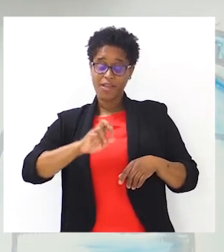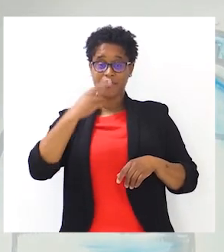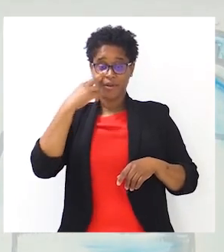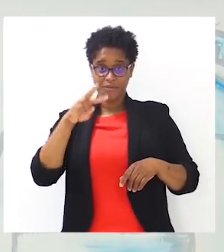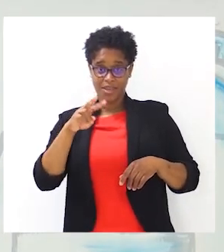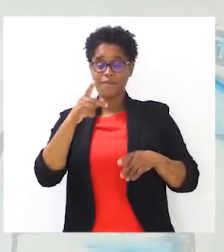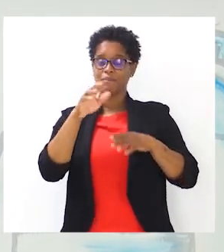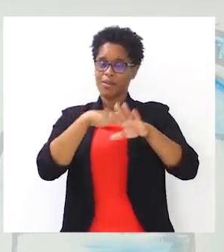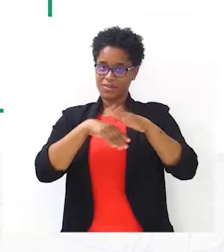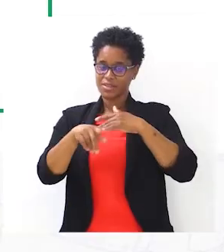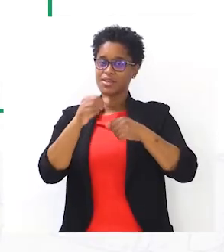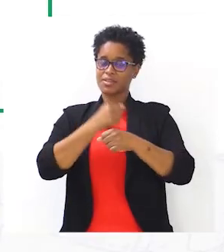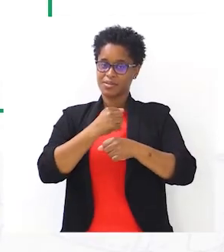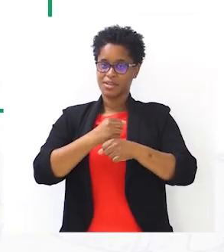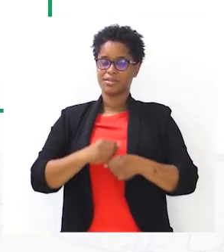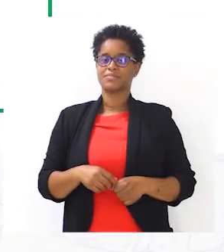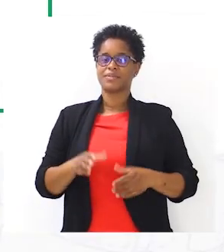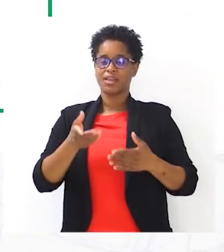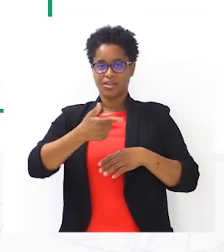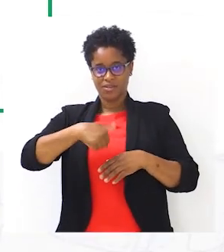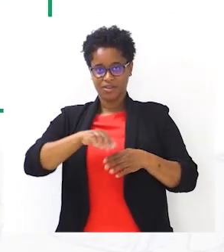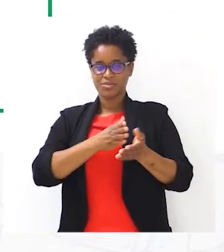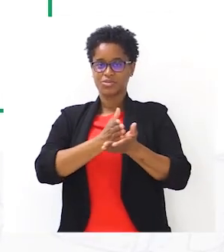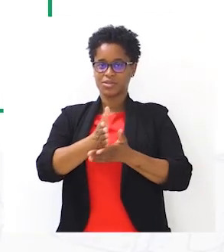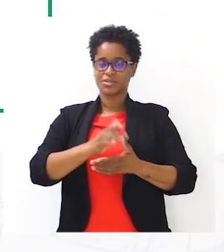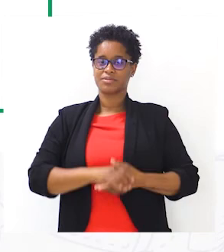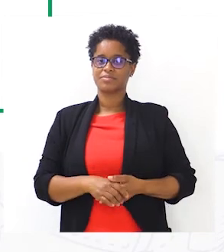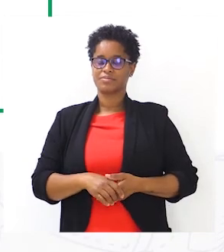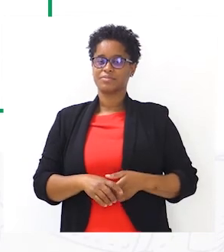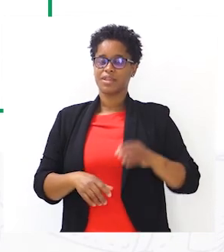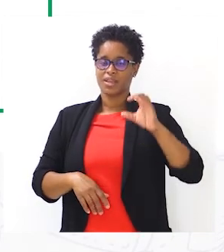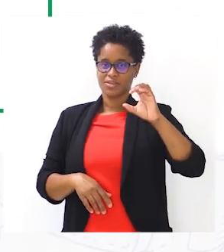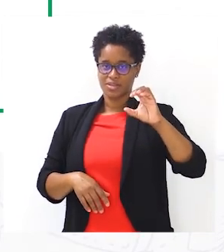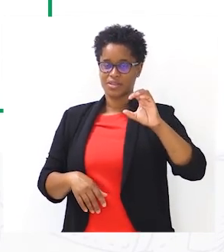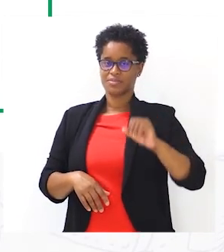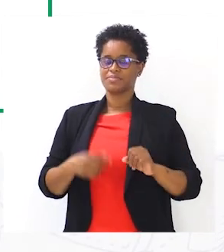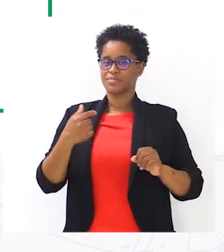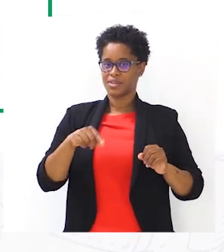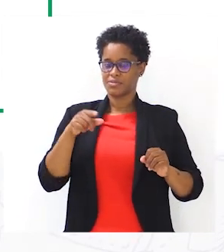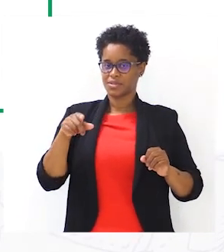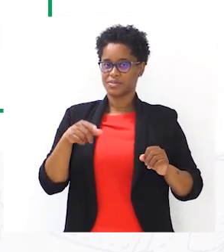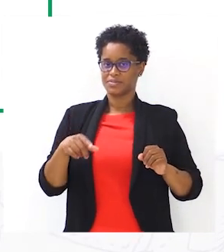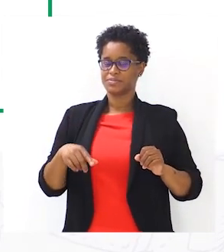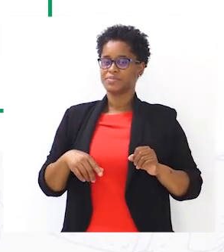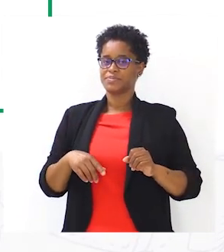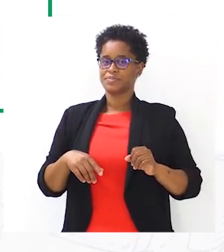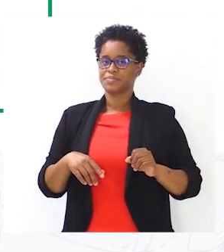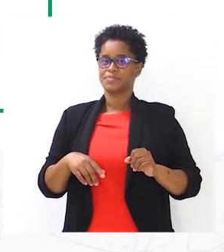Para calcularem. Vamos continuar. C. Temos